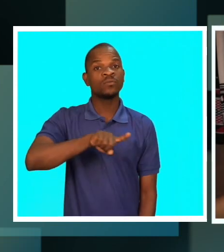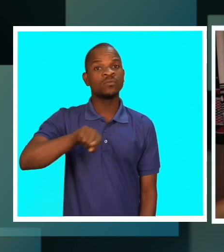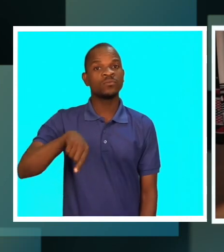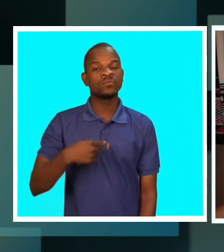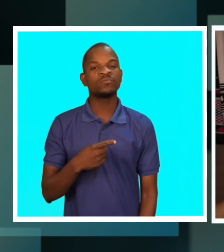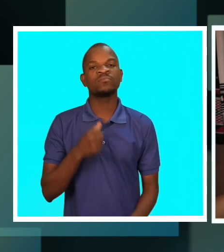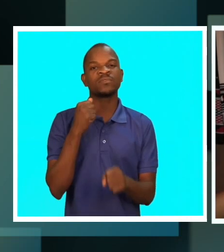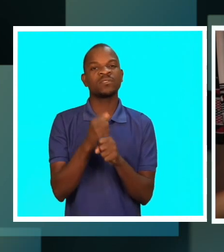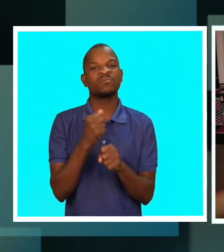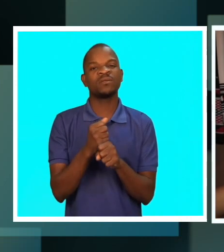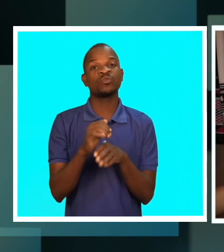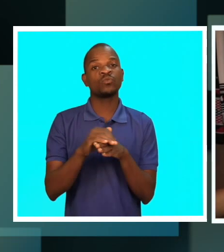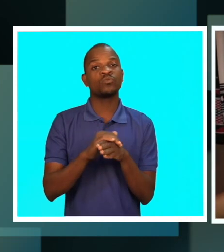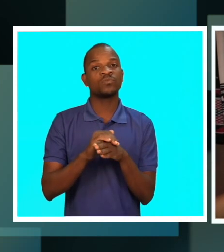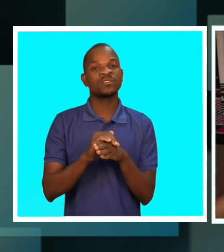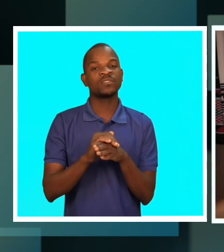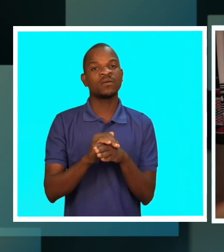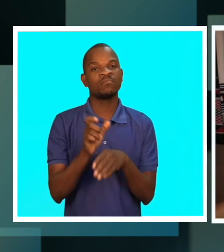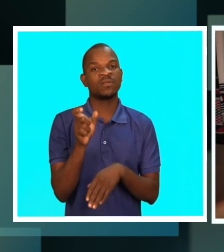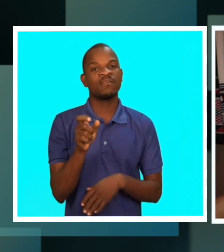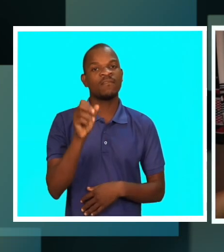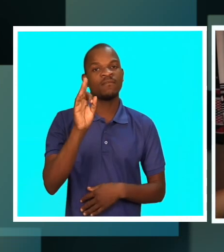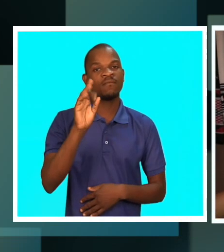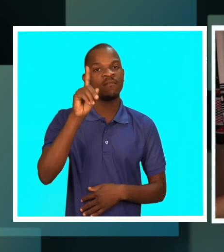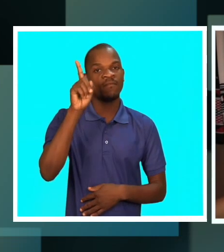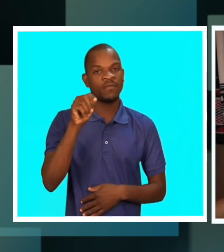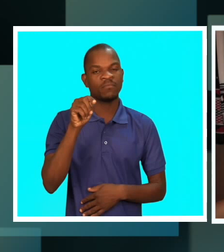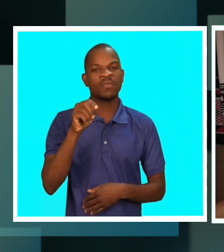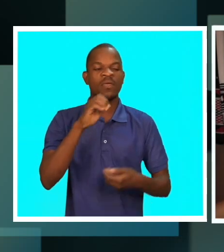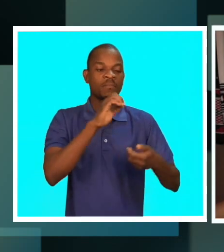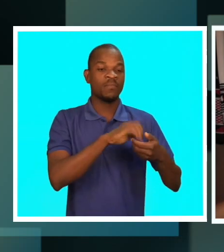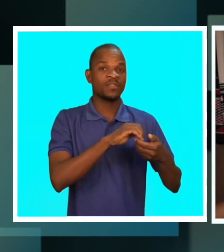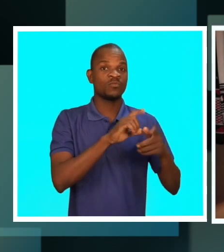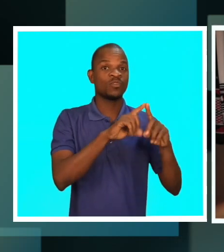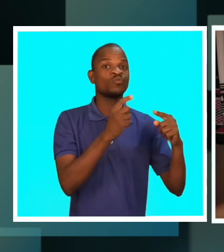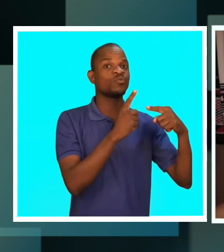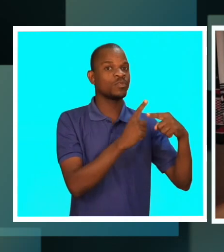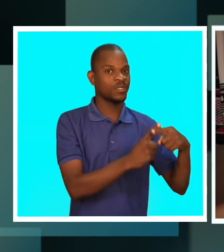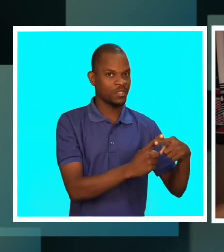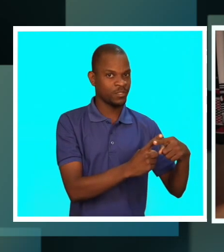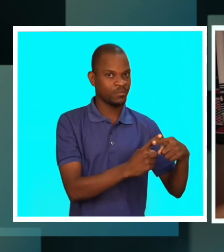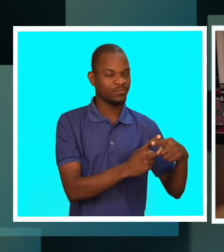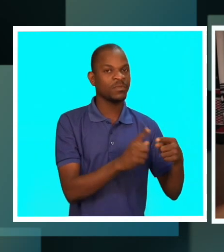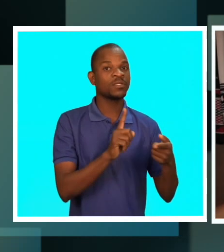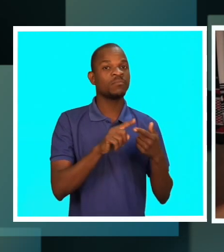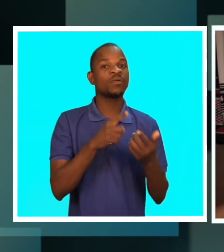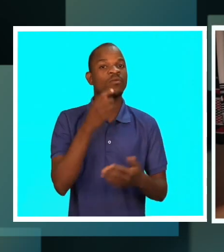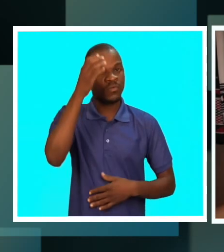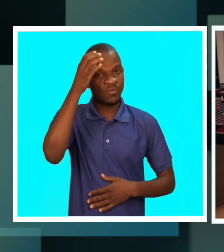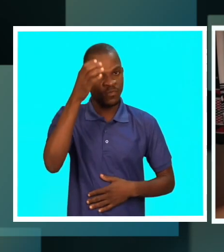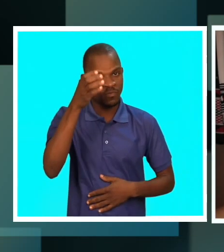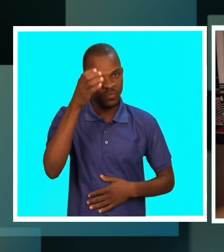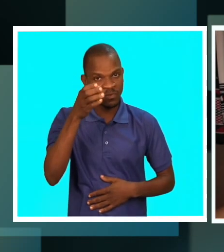nós trabalhamos com a fé, como também nas igrejas trabalha-se com a fé, e daí confiamos